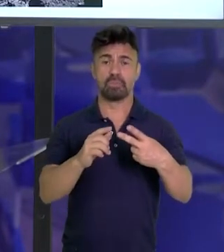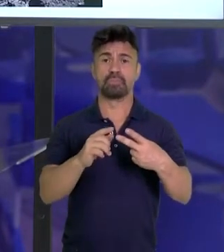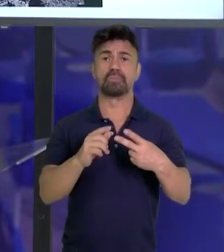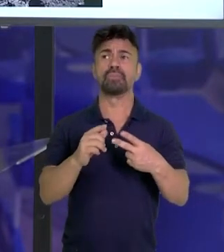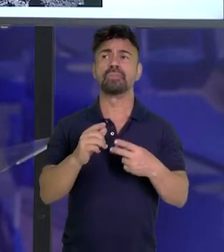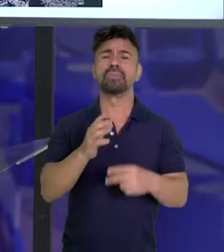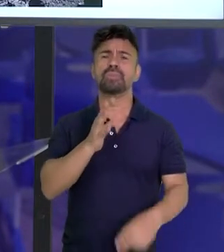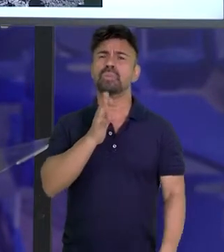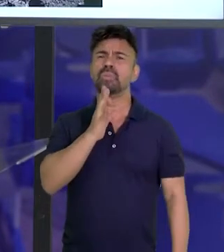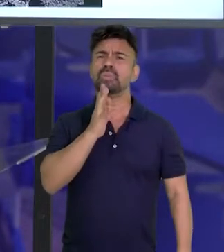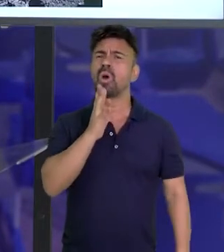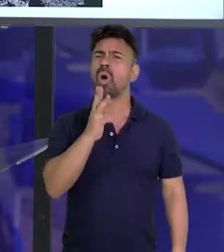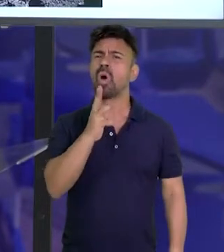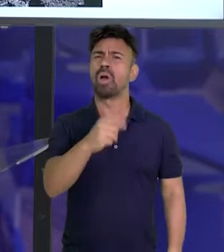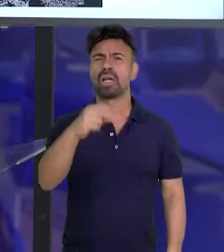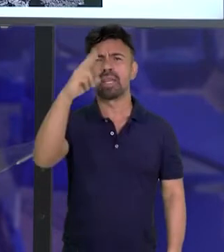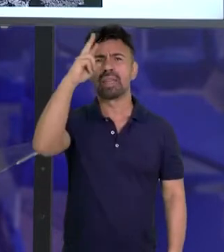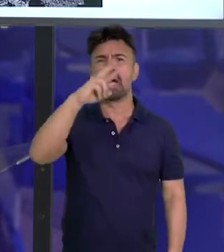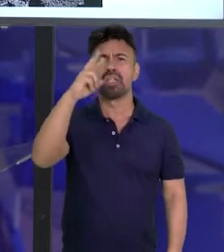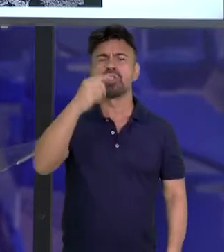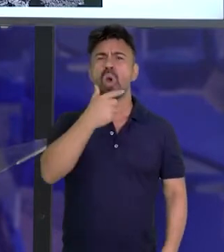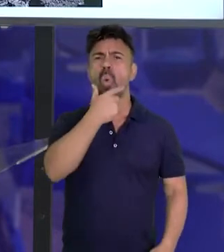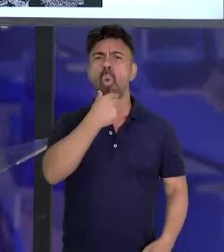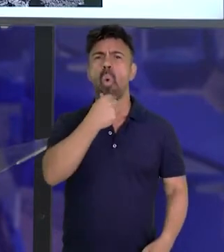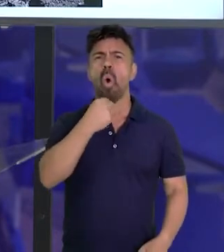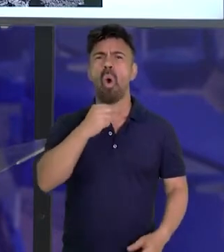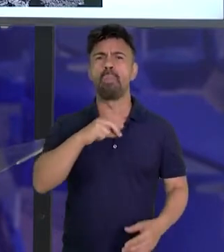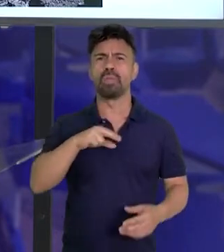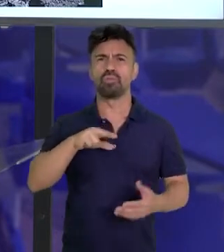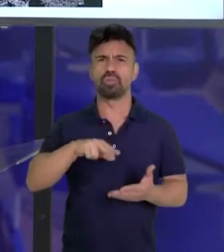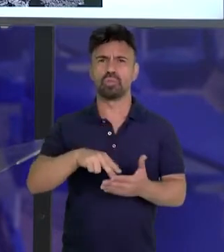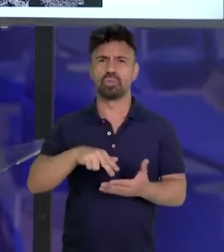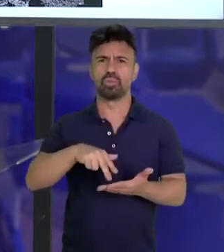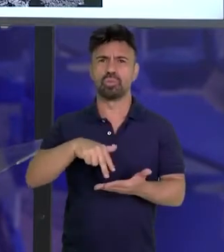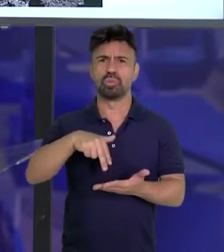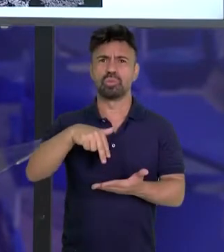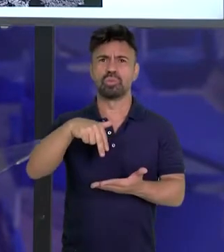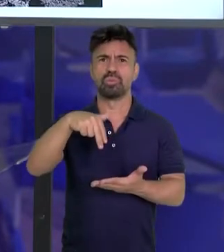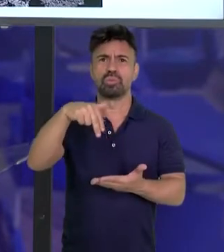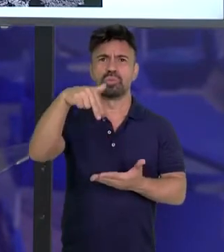ficou conhecida na história como Um Homem na Lua. Essa